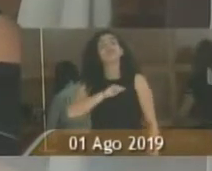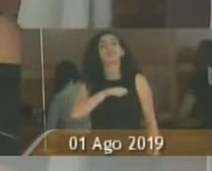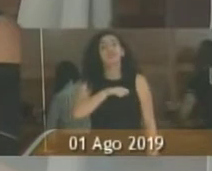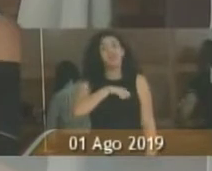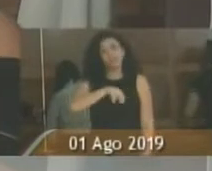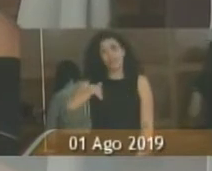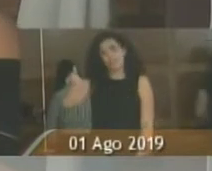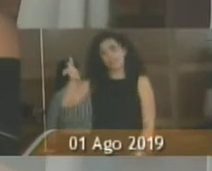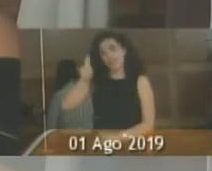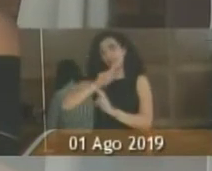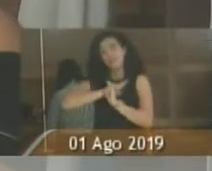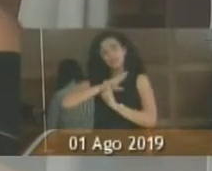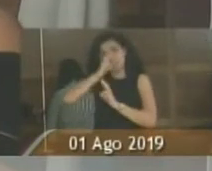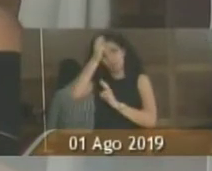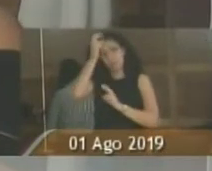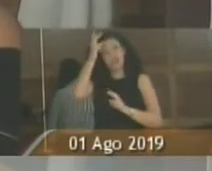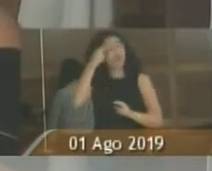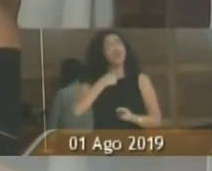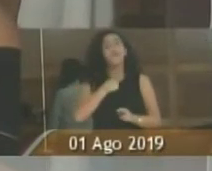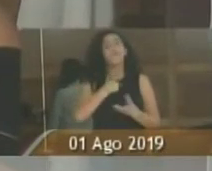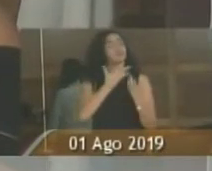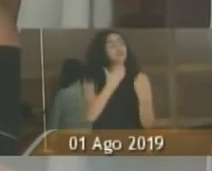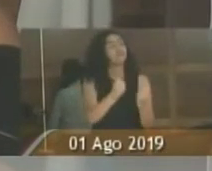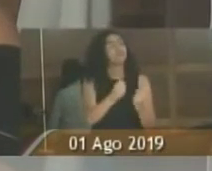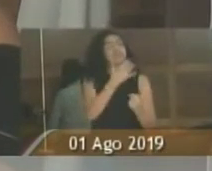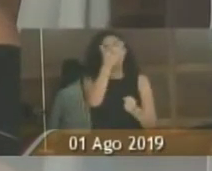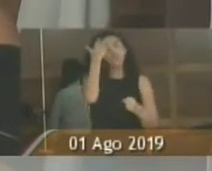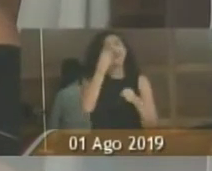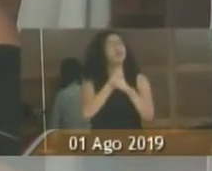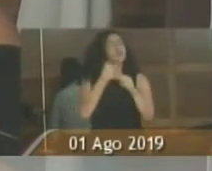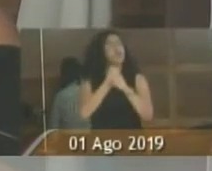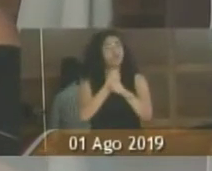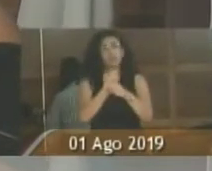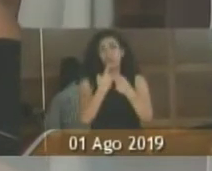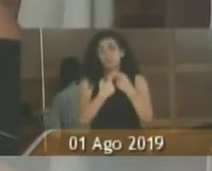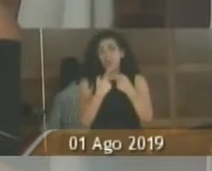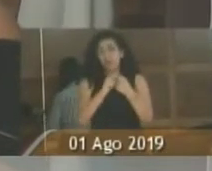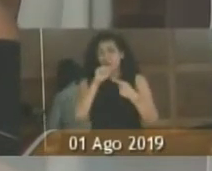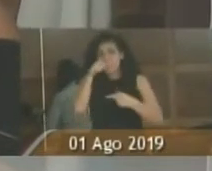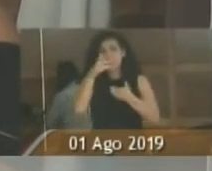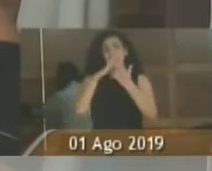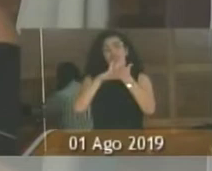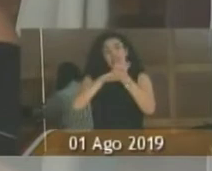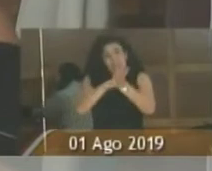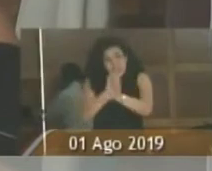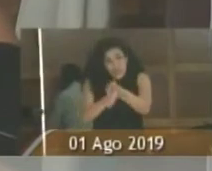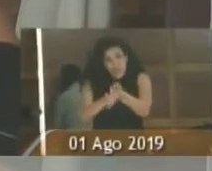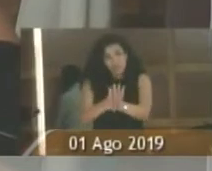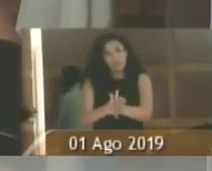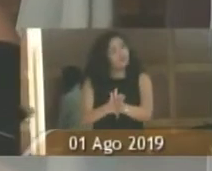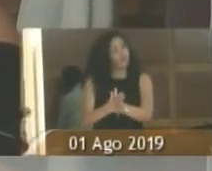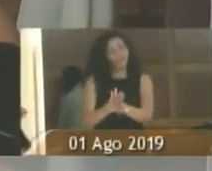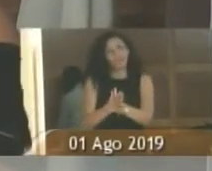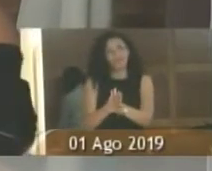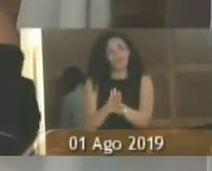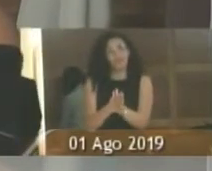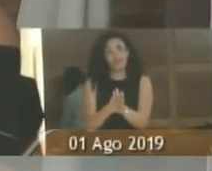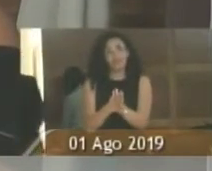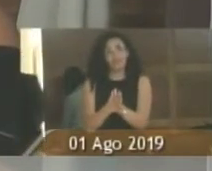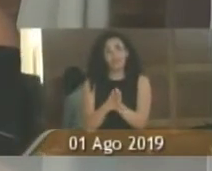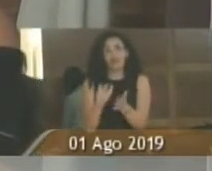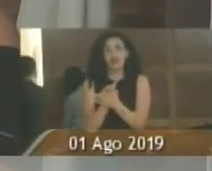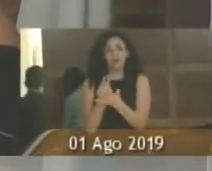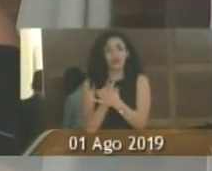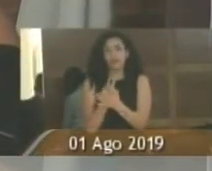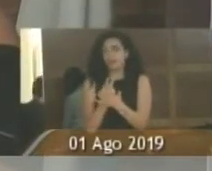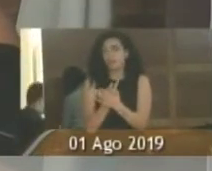executivo, não deixe construir. Que aí depois vai lá e tira a moradia, que é tão dolorida para a pessoa. A pessoa põe sonhos ali. Não é somente uma casa,